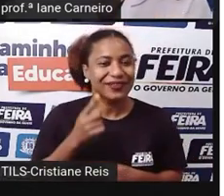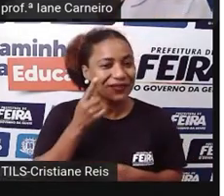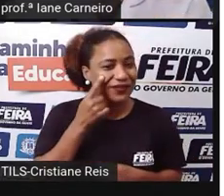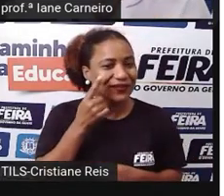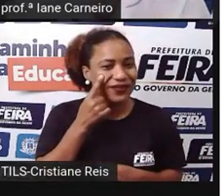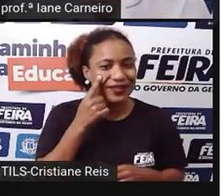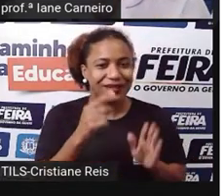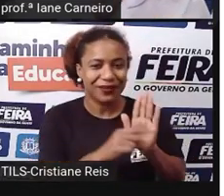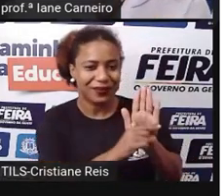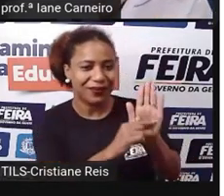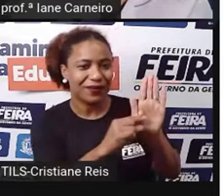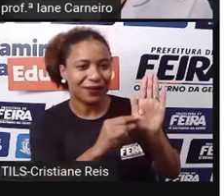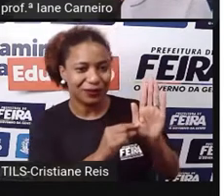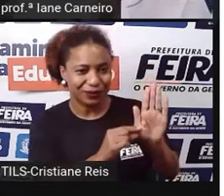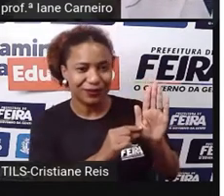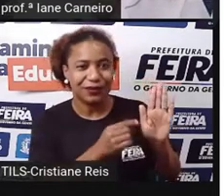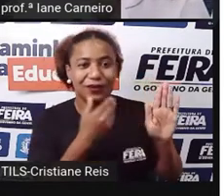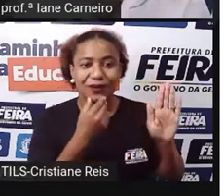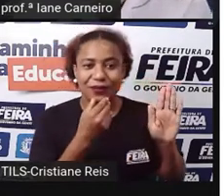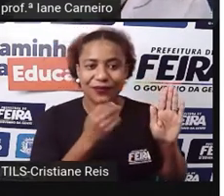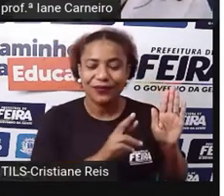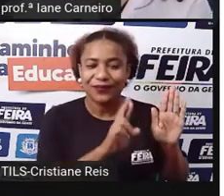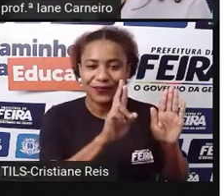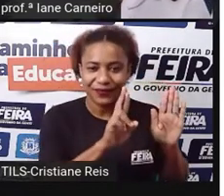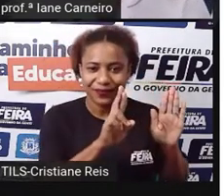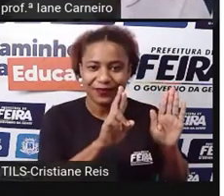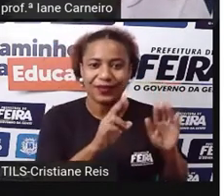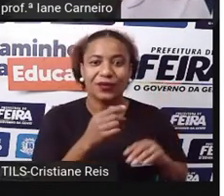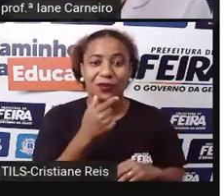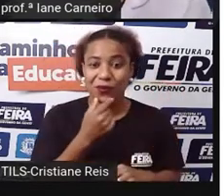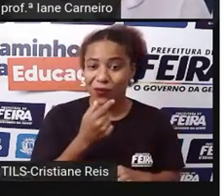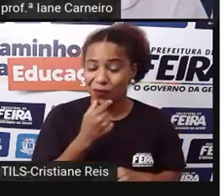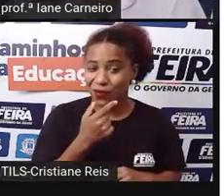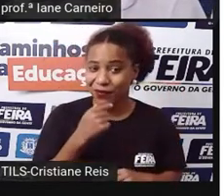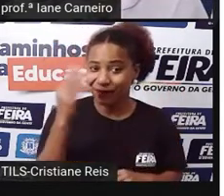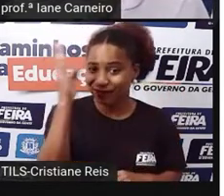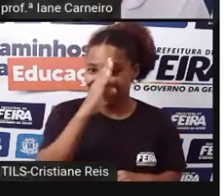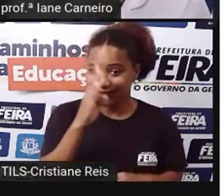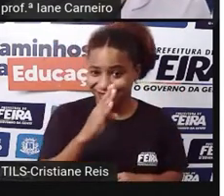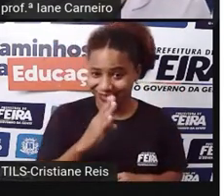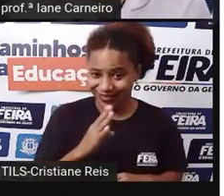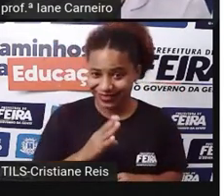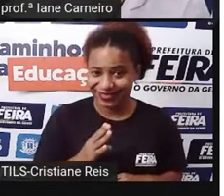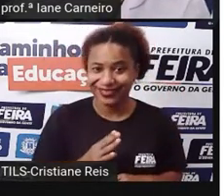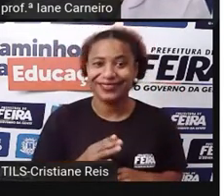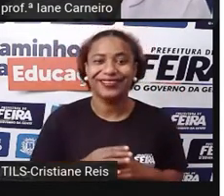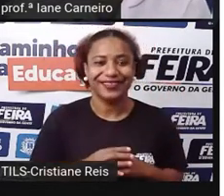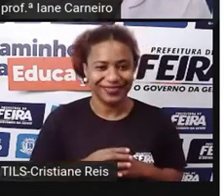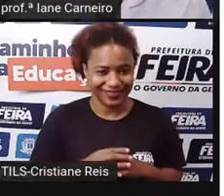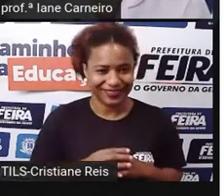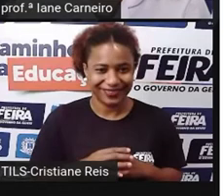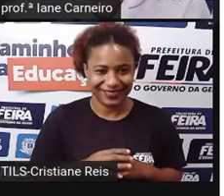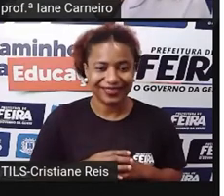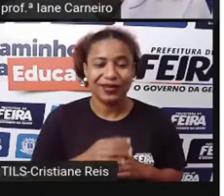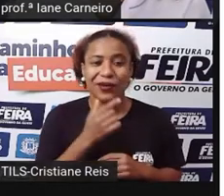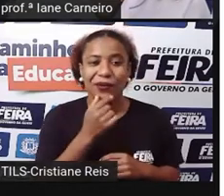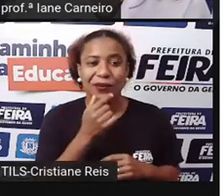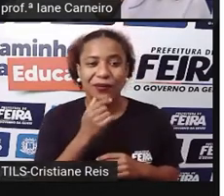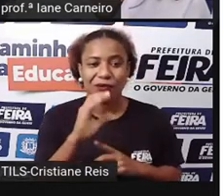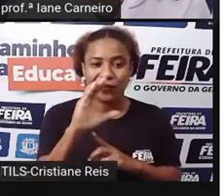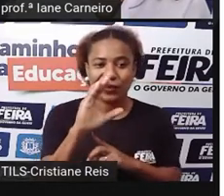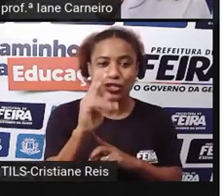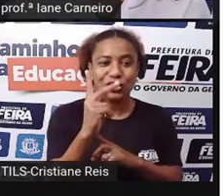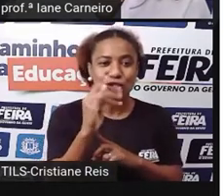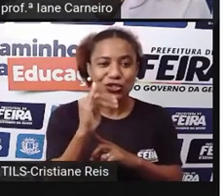né? Um compositor, um cantor brasileiro, o Chico Buarque, né? De Holanda. E